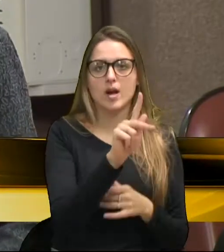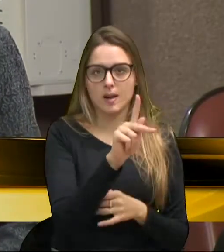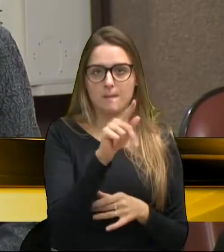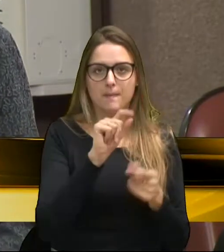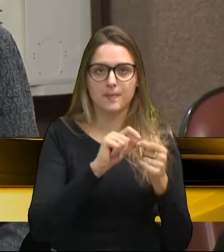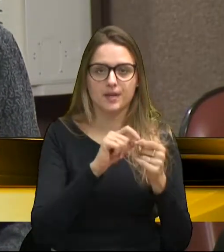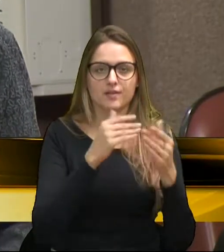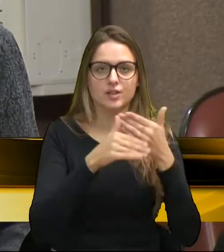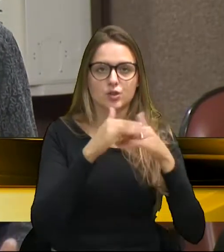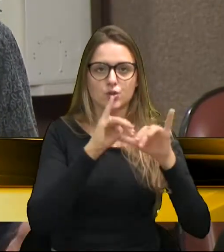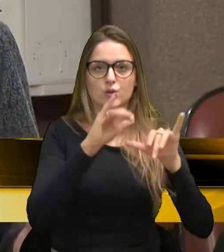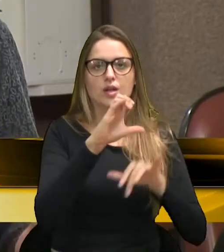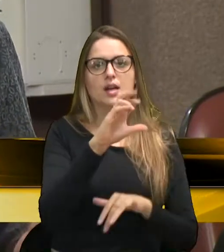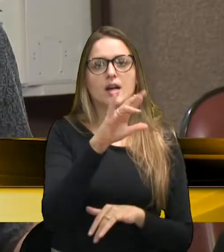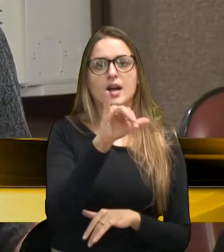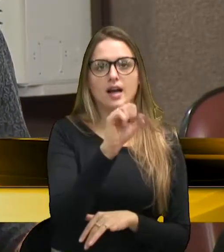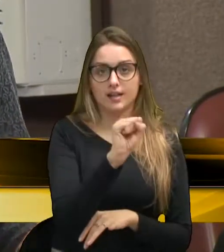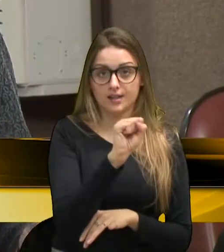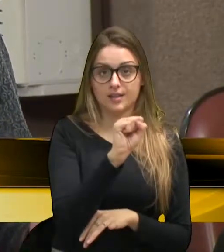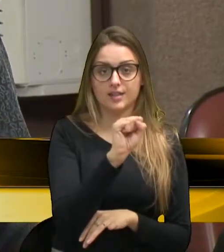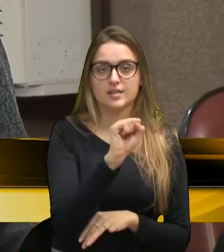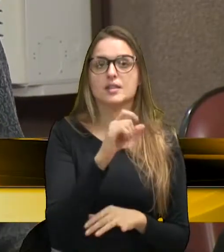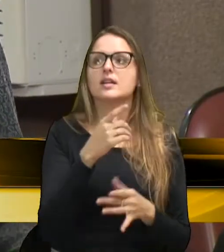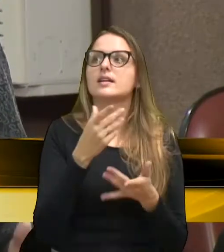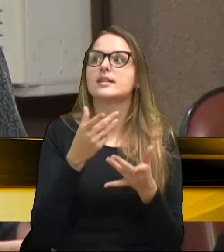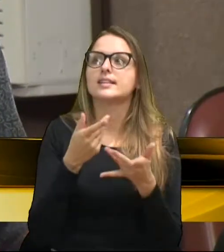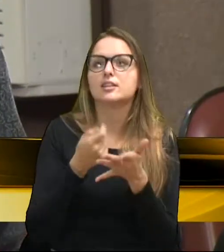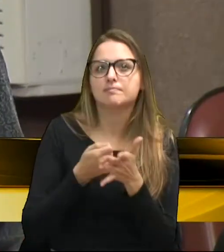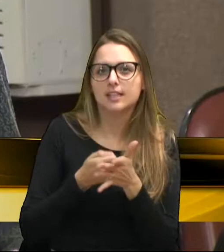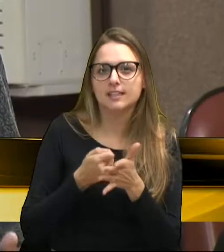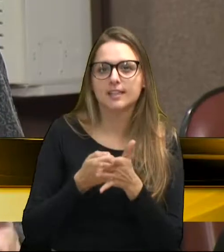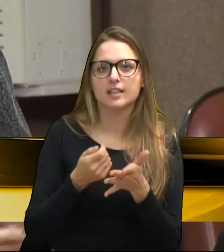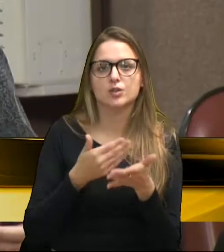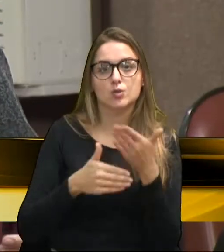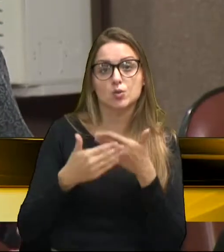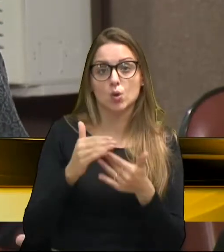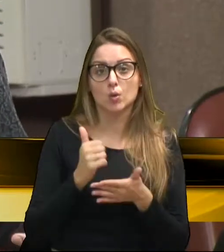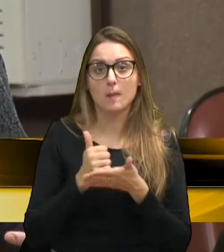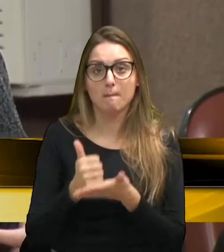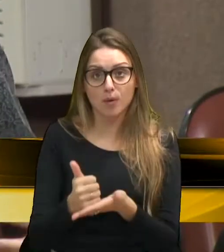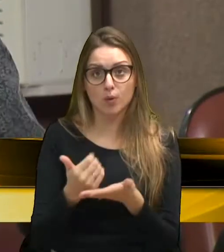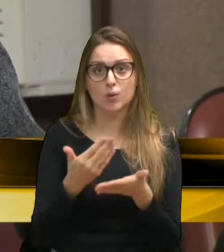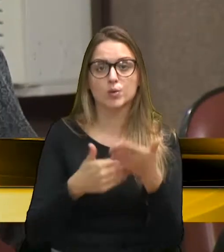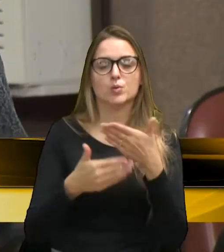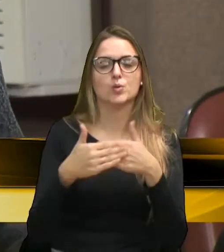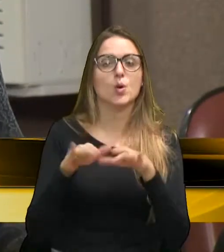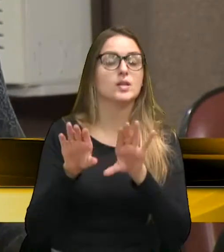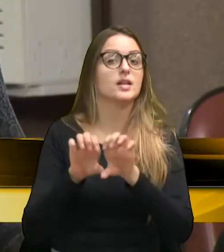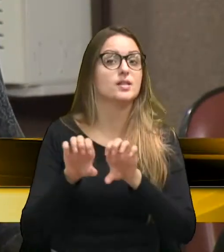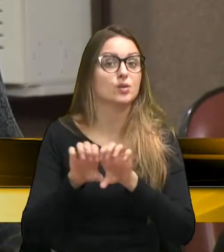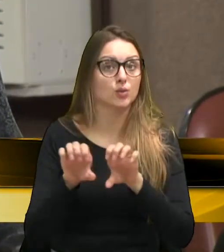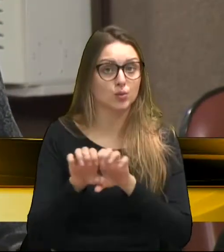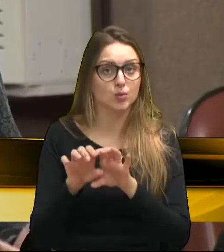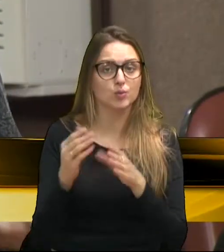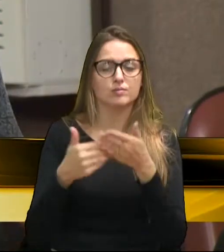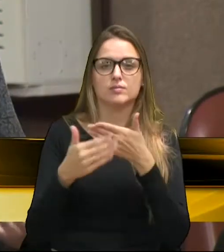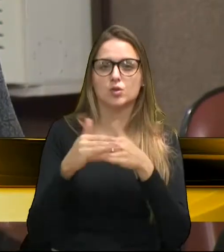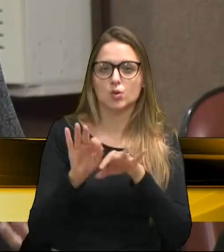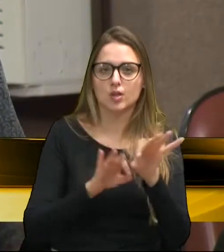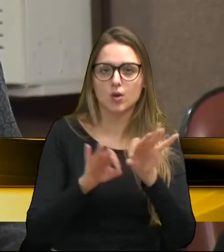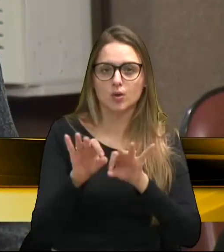públicas, né, a Cris, que estão buscando dar todo o suporte, toda a estrutura, né,